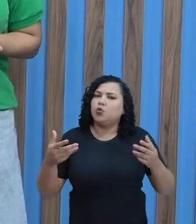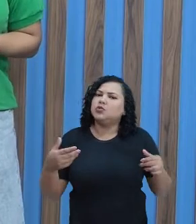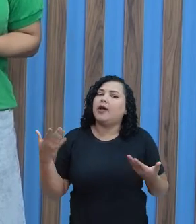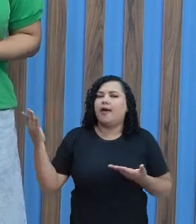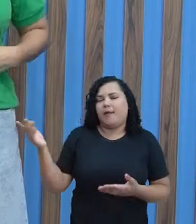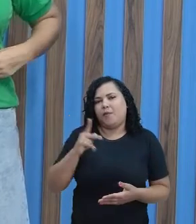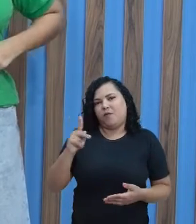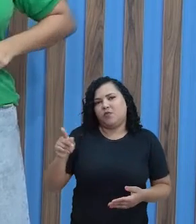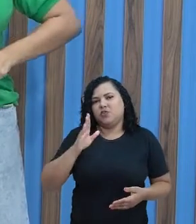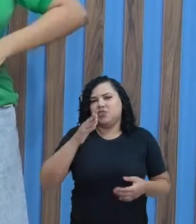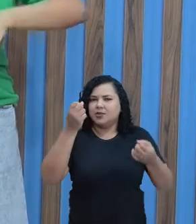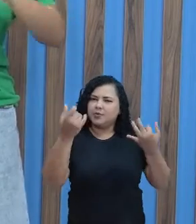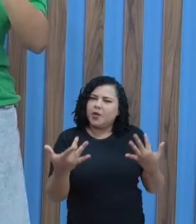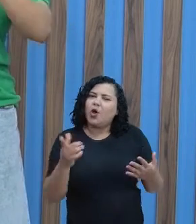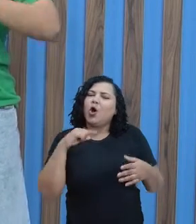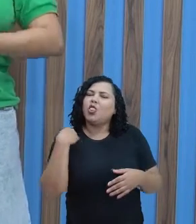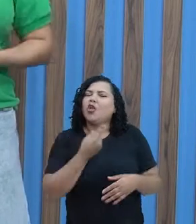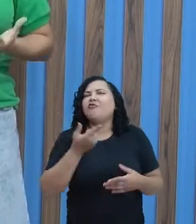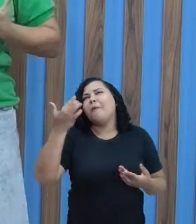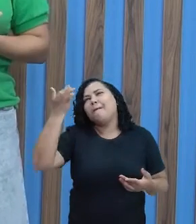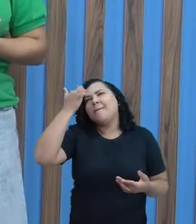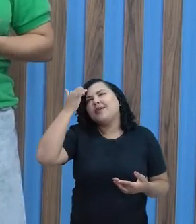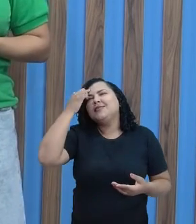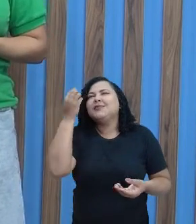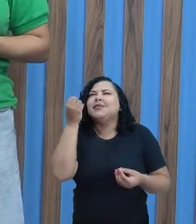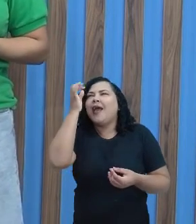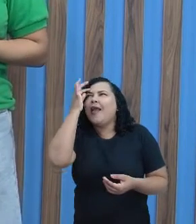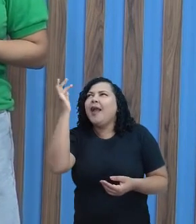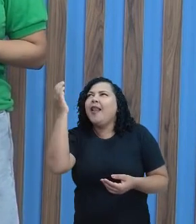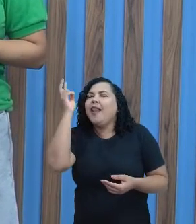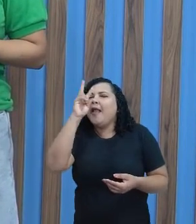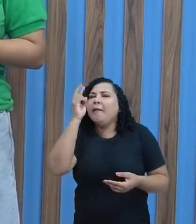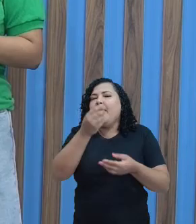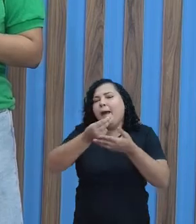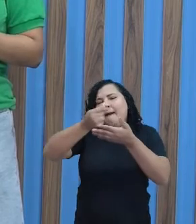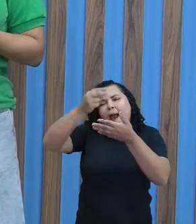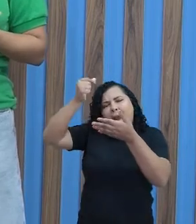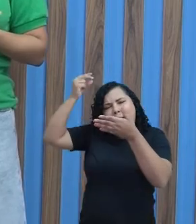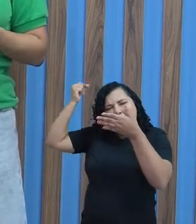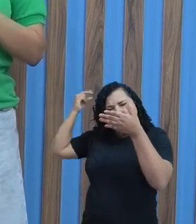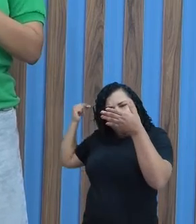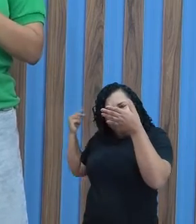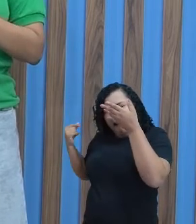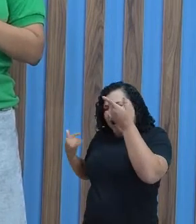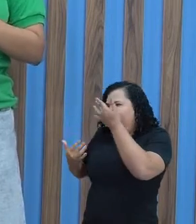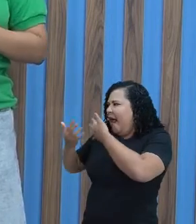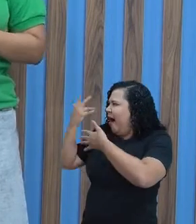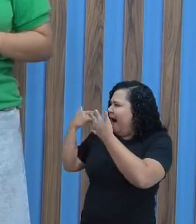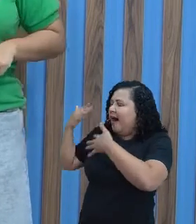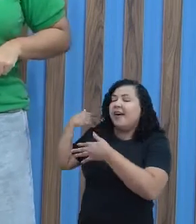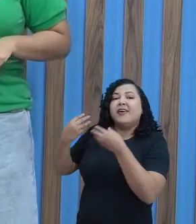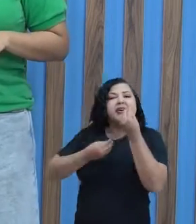já adiantou, fazer um percurso pela história da língua portuguesa. E eu acho que eu não...